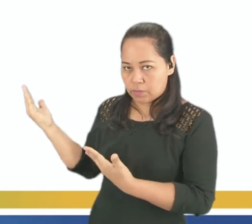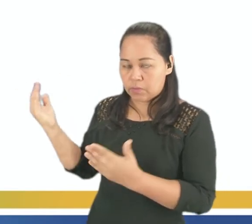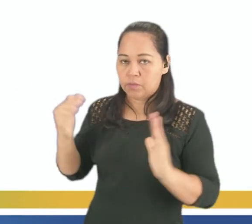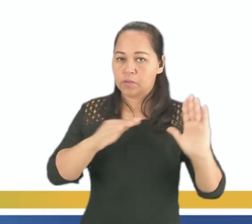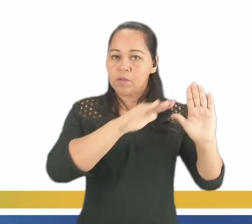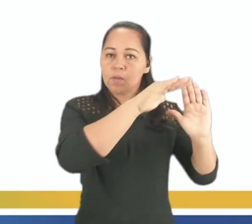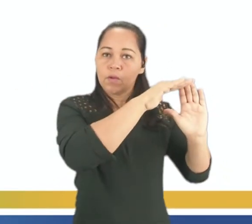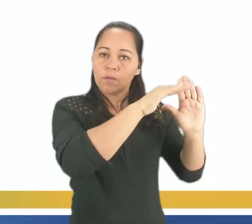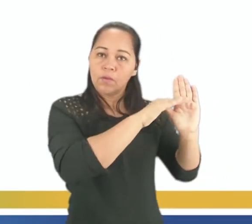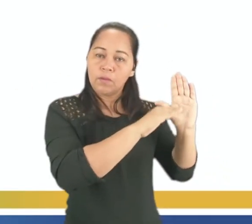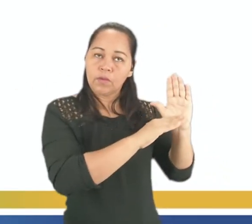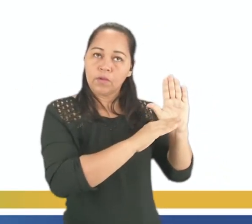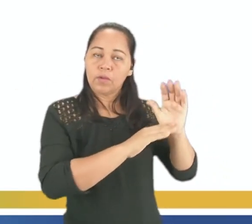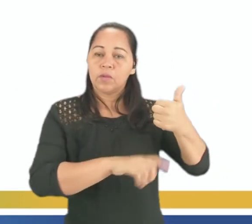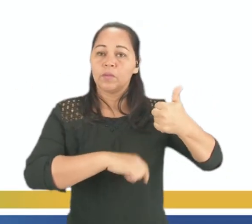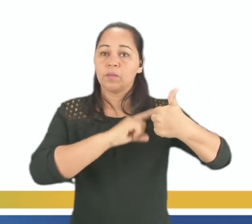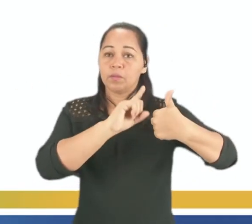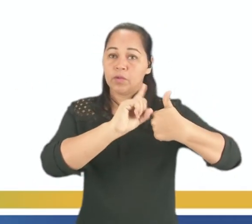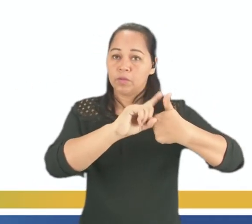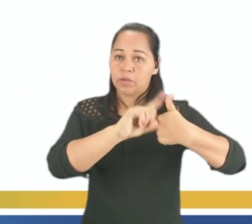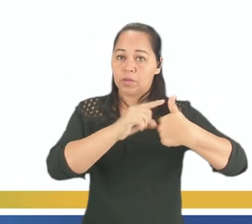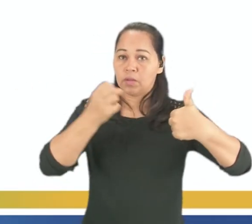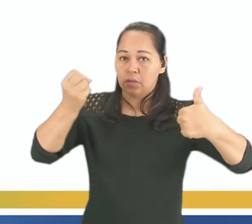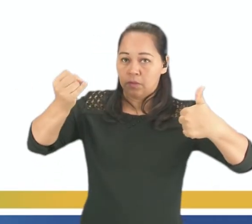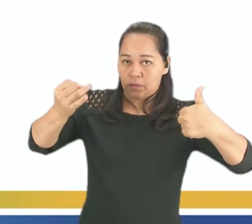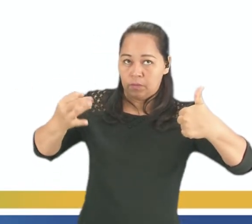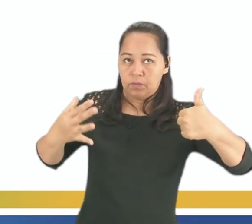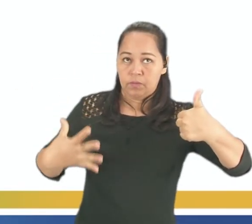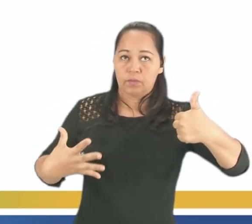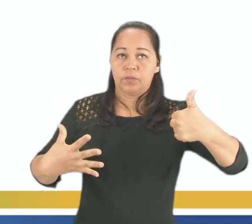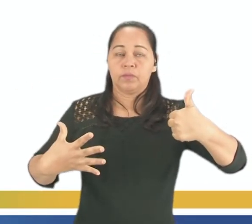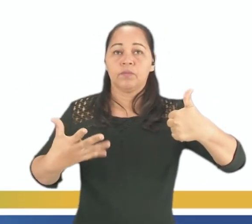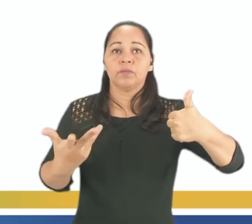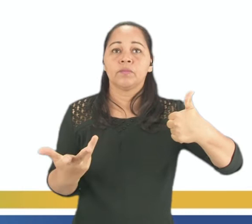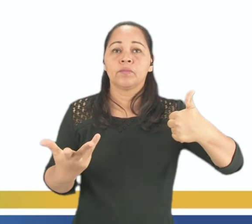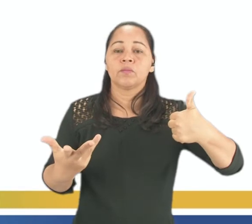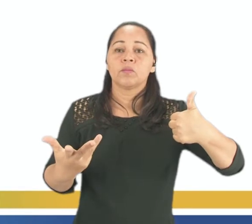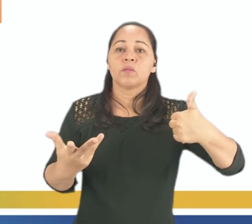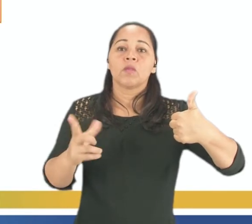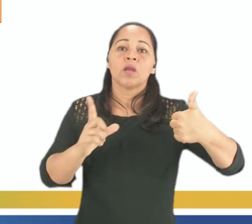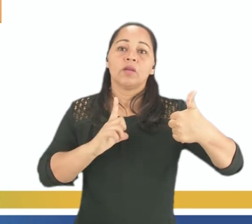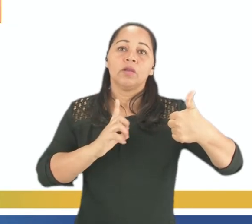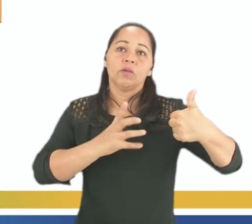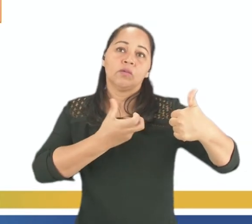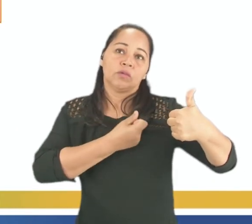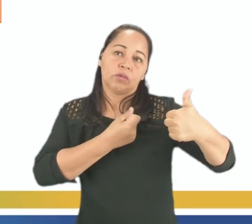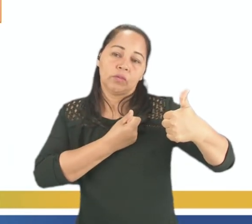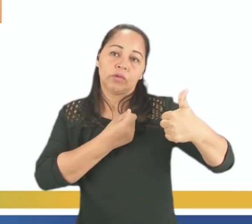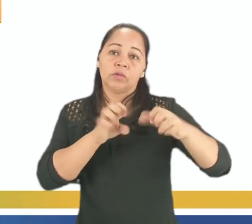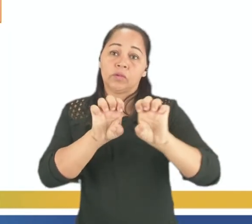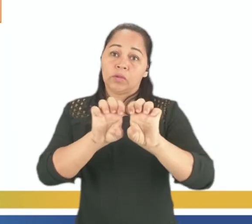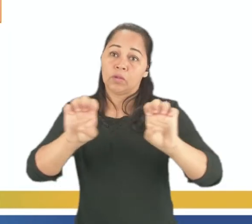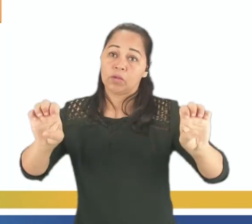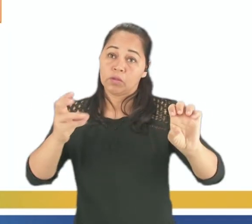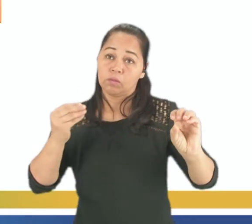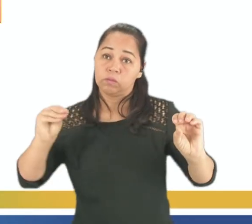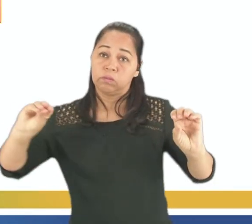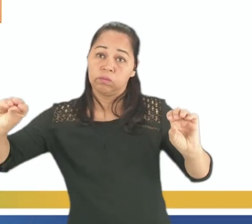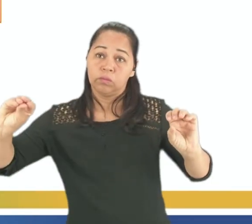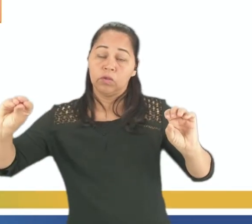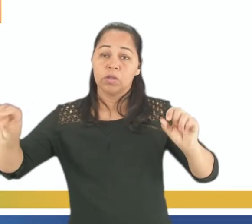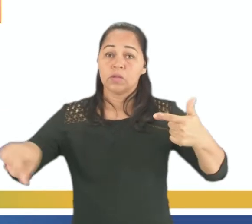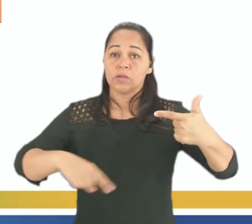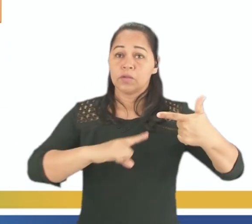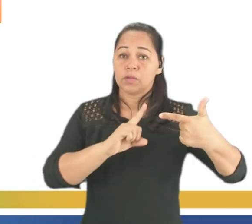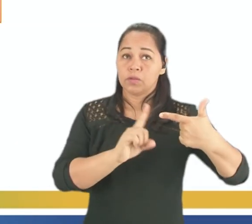passos. O passo 1 é nós isolarmos aí, né, uma incógnita em uma das equações. O passo